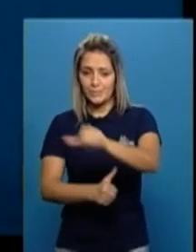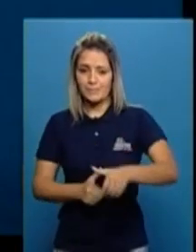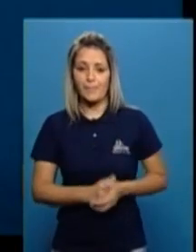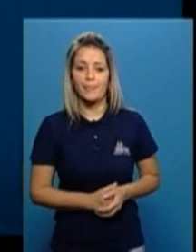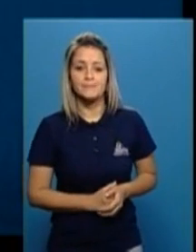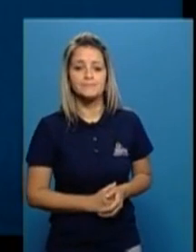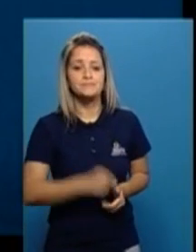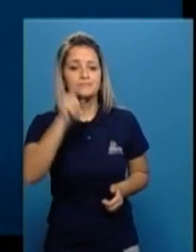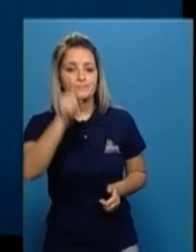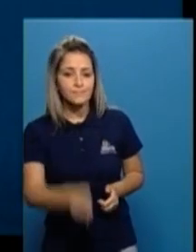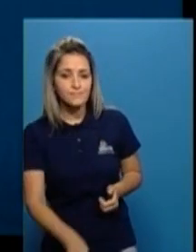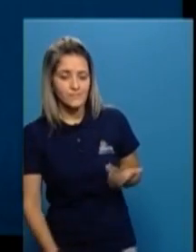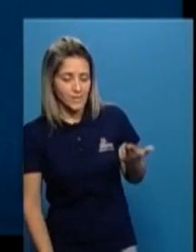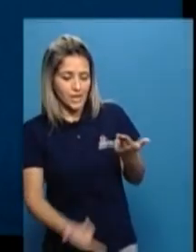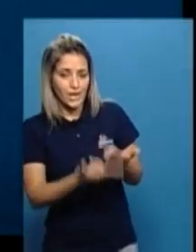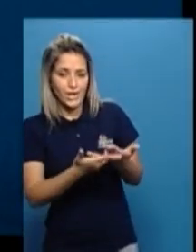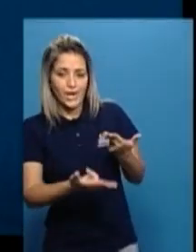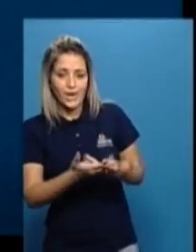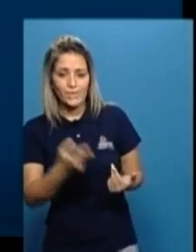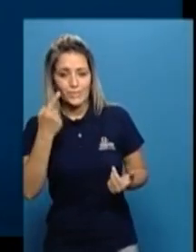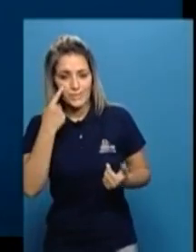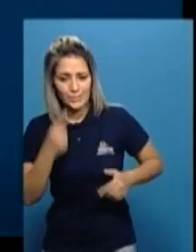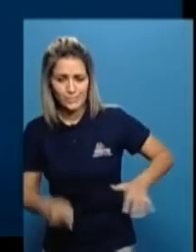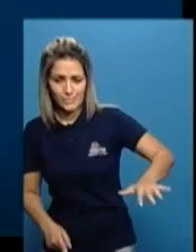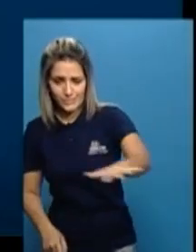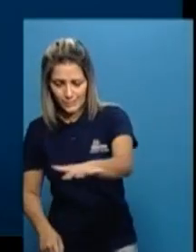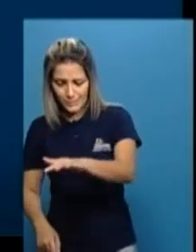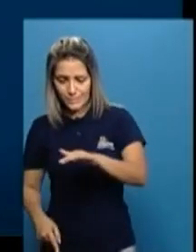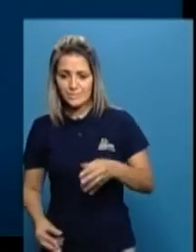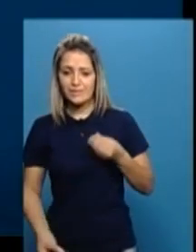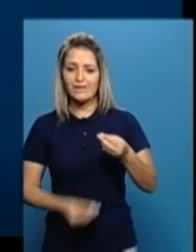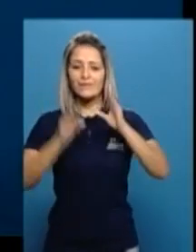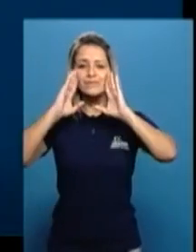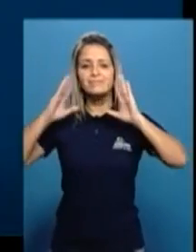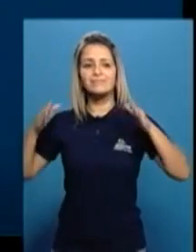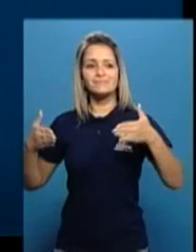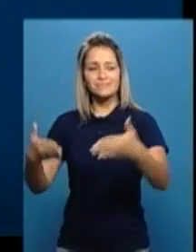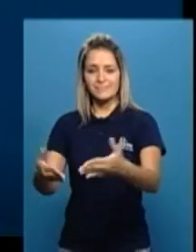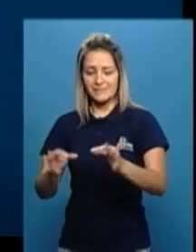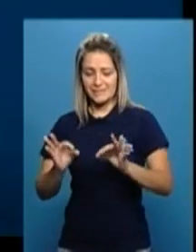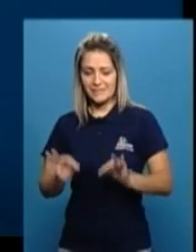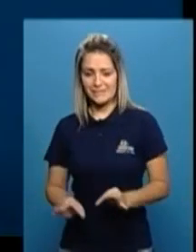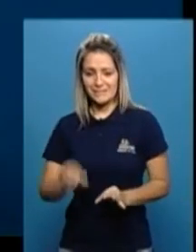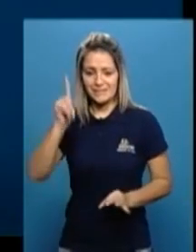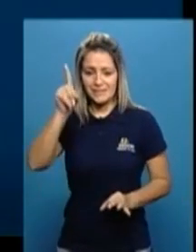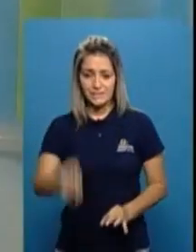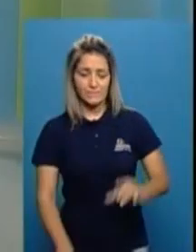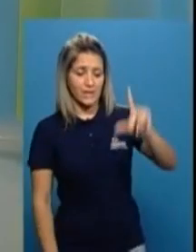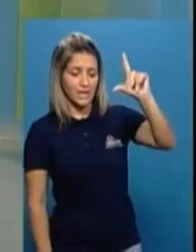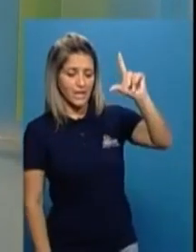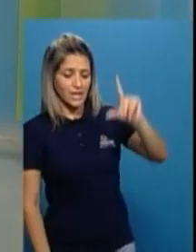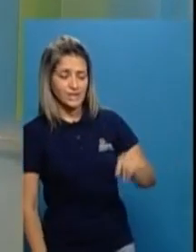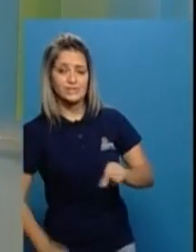a utilização de espaço de forma mais eficiente possível, minimizando